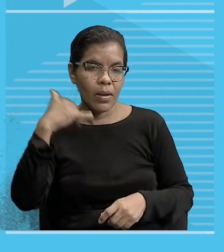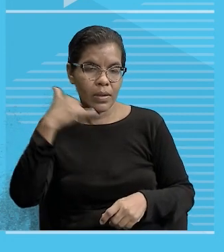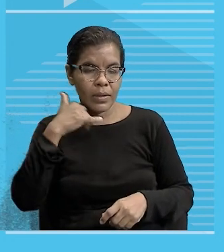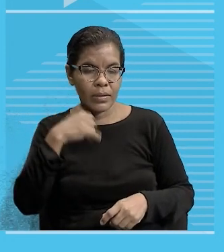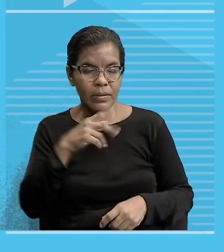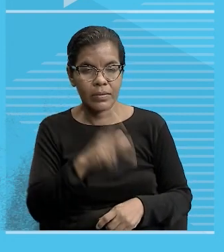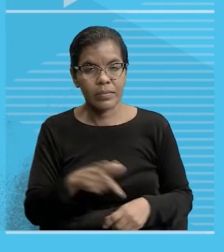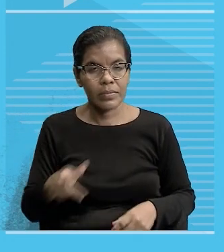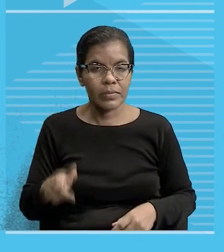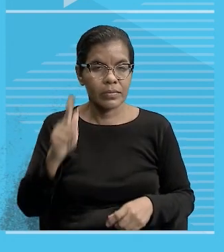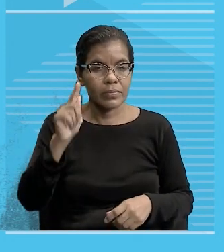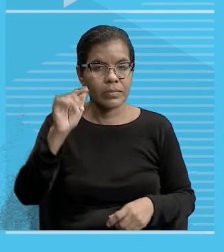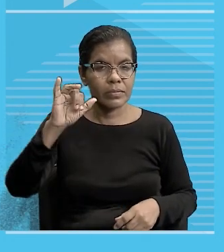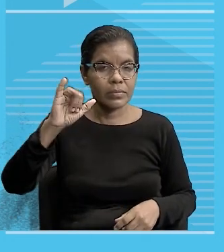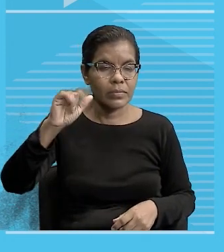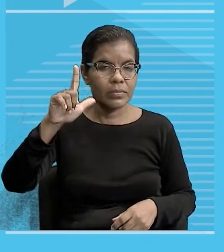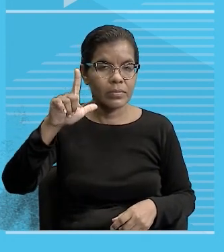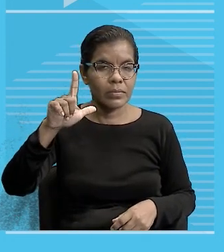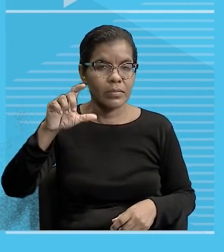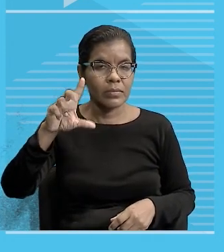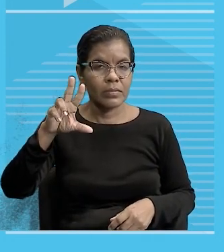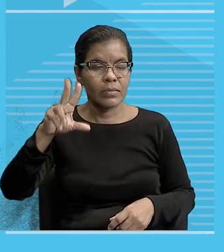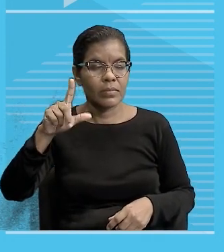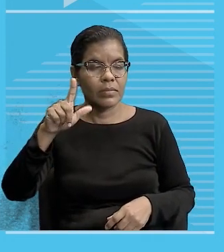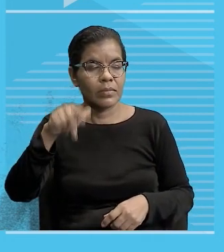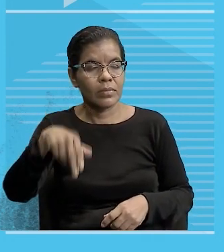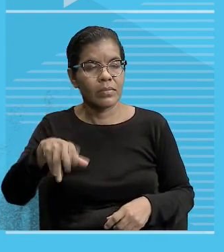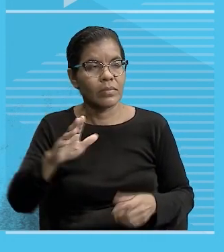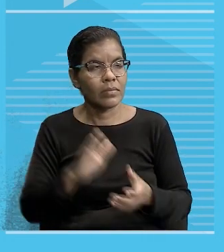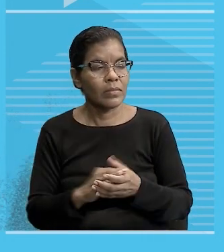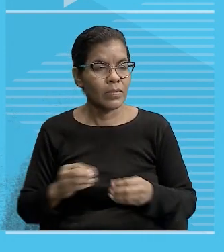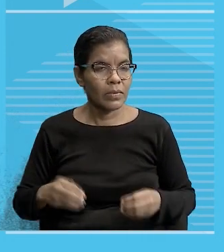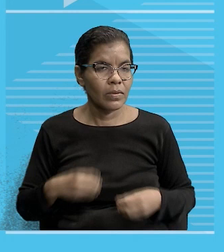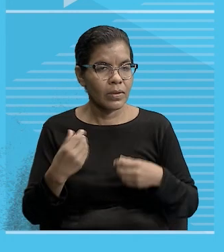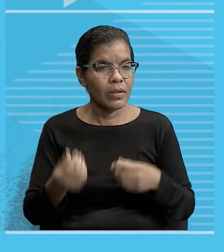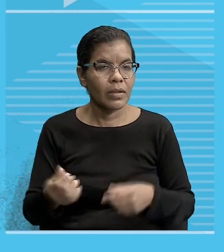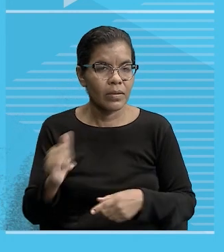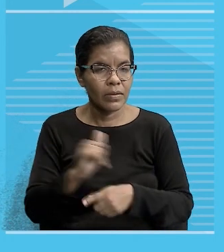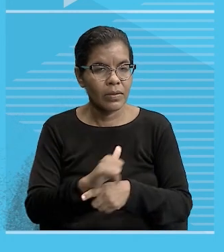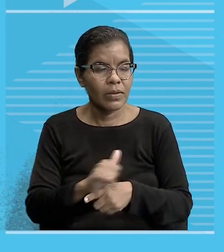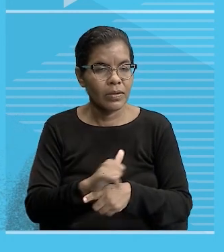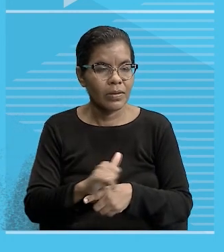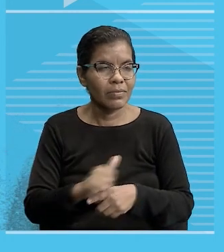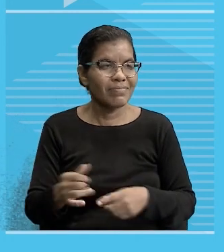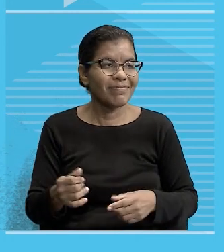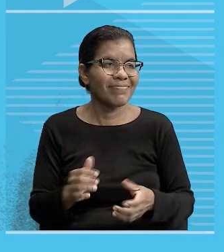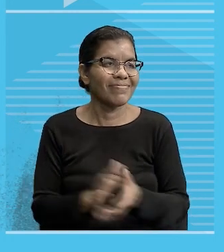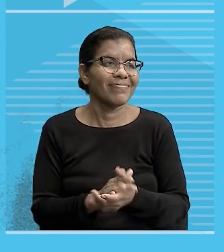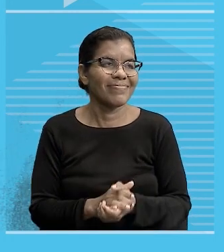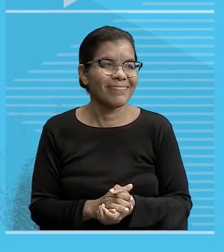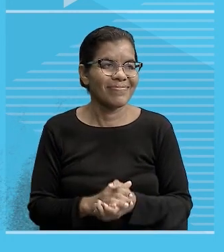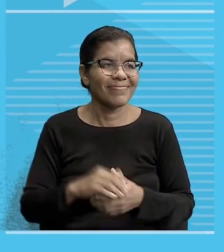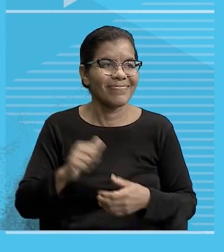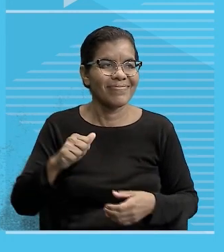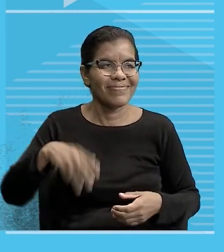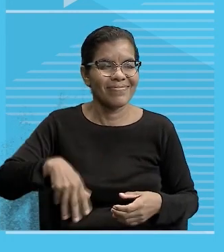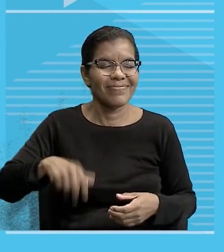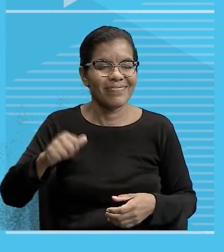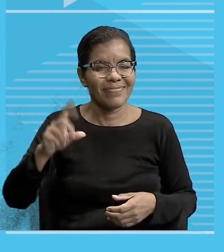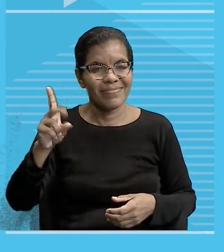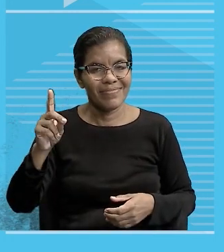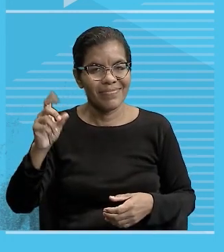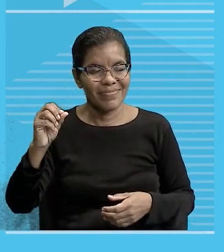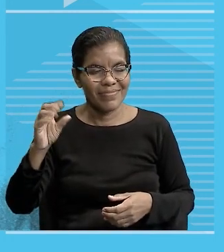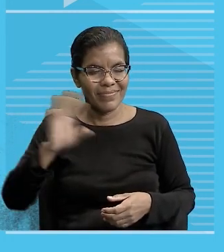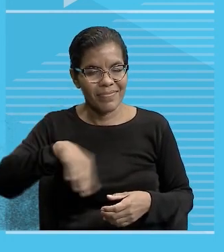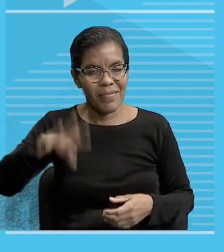colocar no YouTube Amado Batista né a gente vai escutar Amado Batista